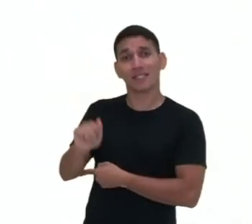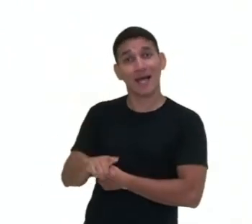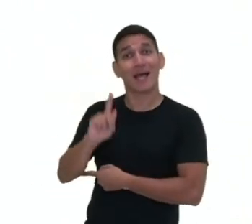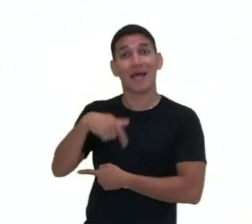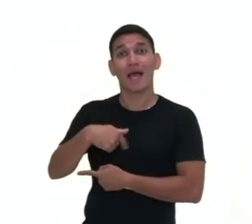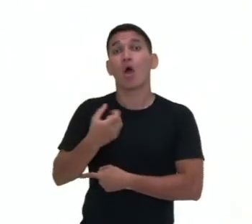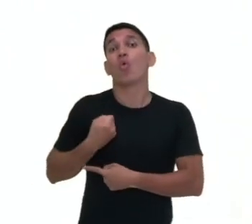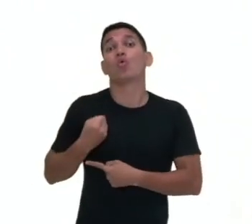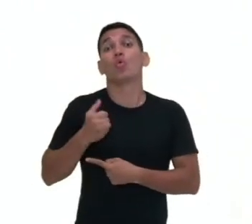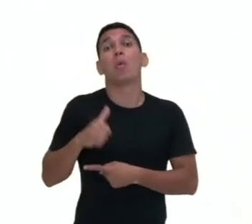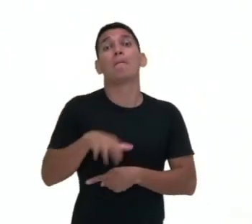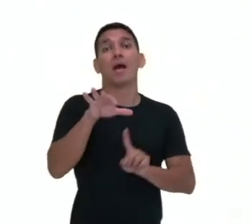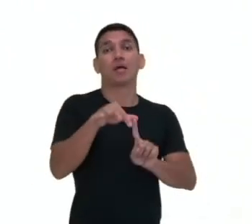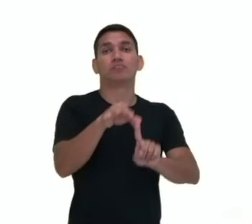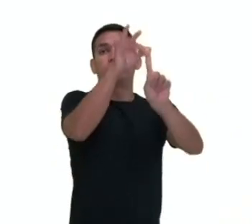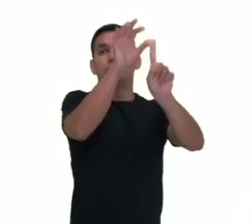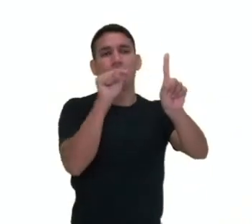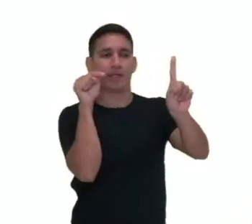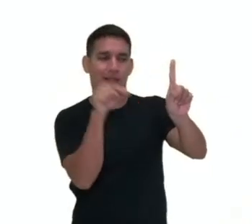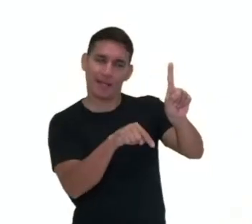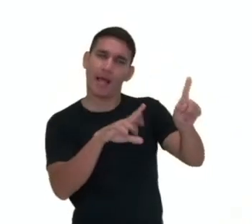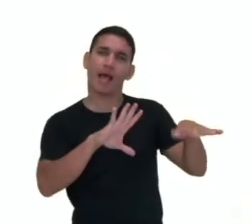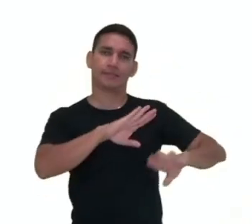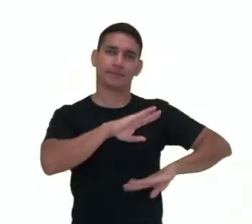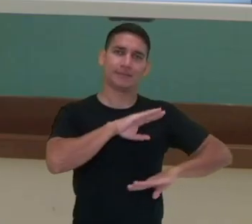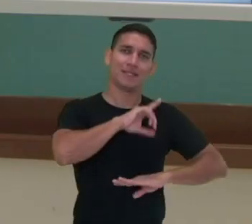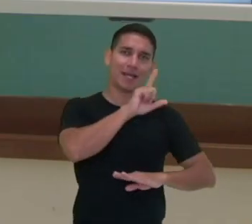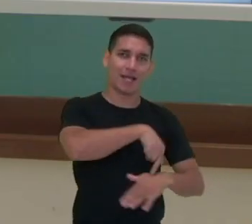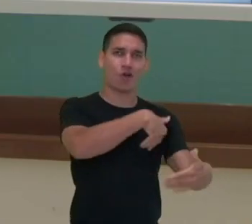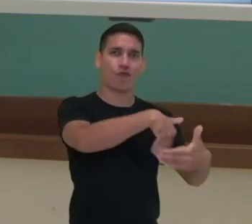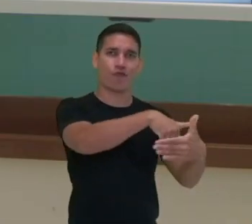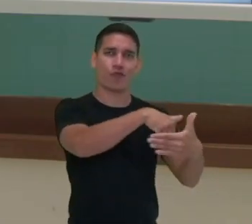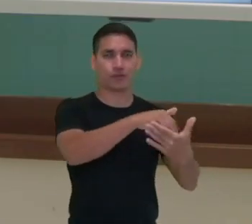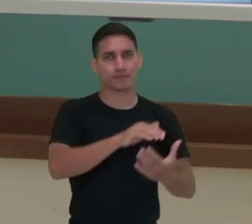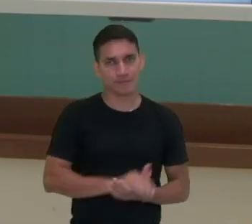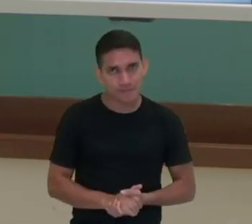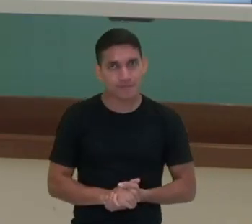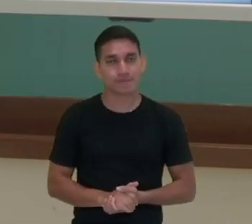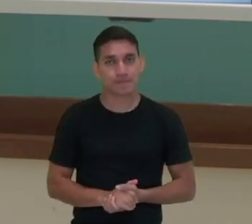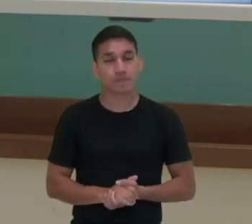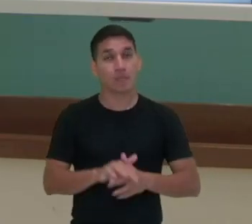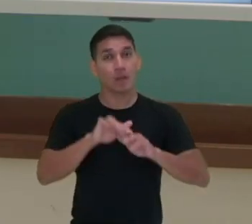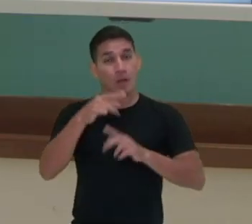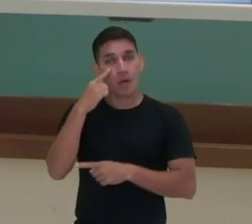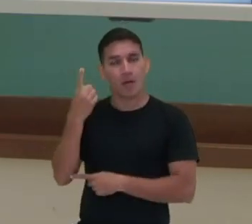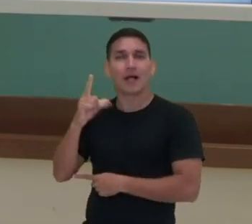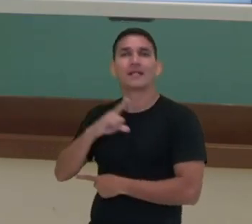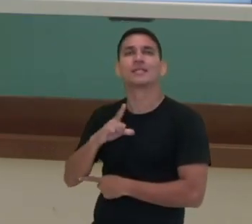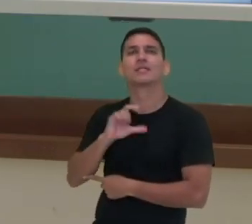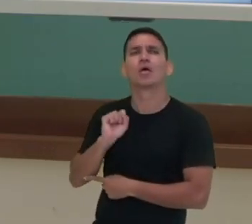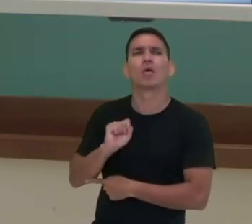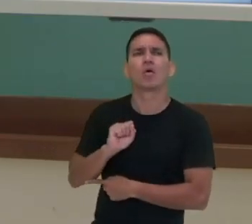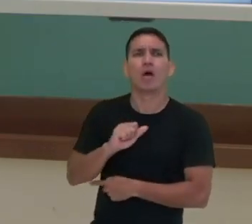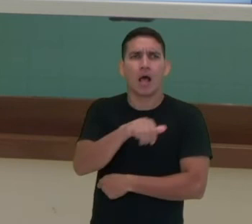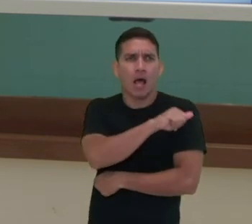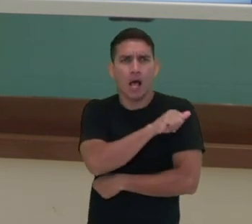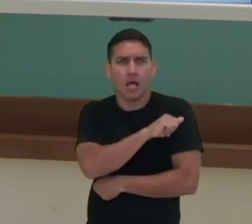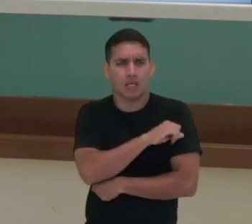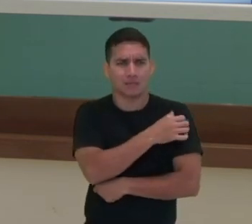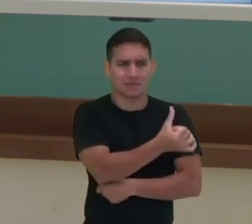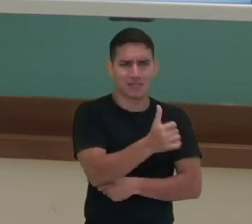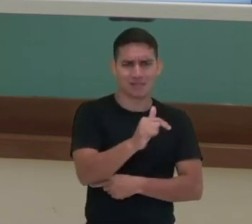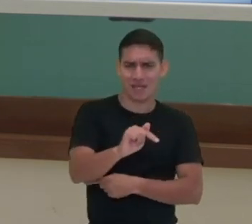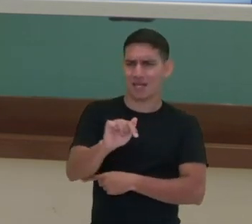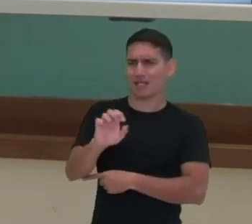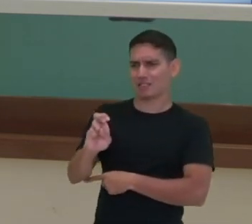que mais aparece. Nesse caso é o futebol. Agora, as nossas alunos são 6, 7,